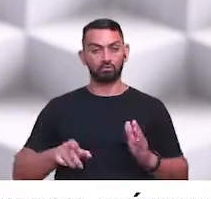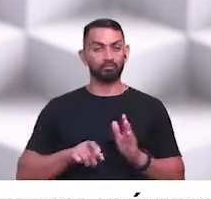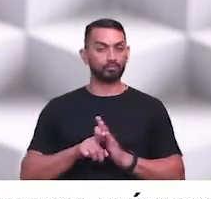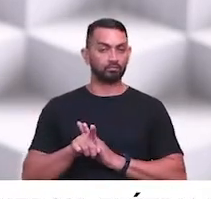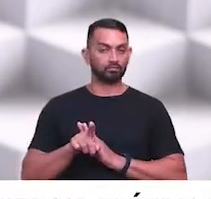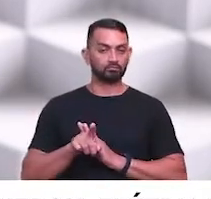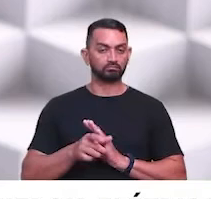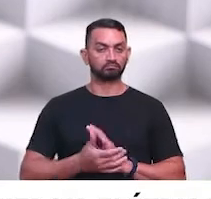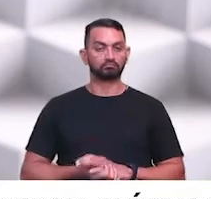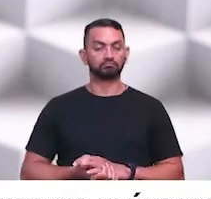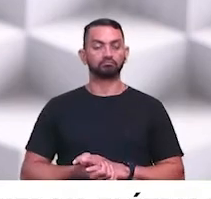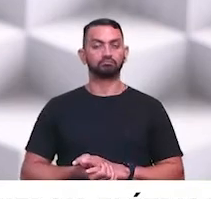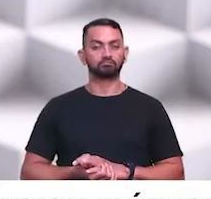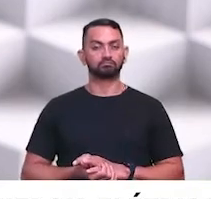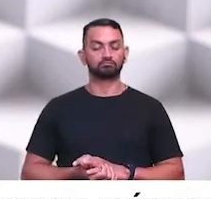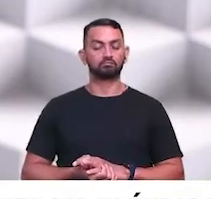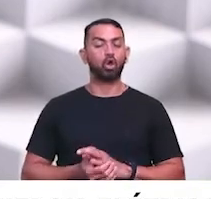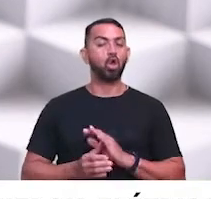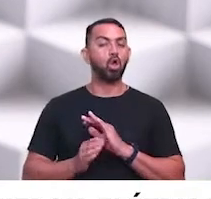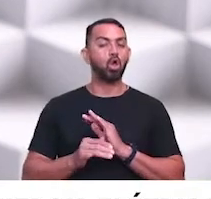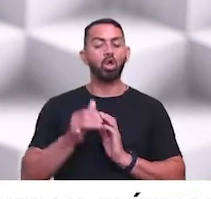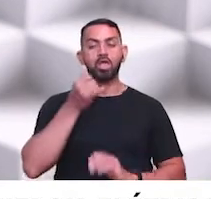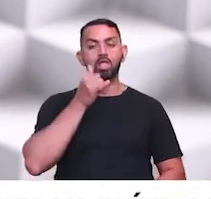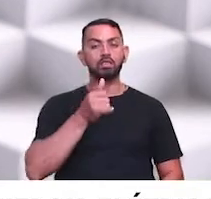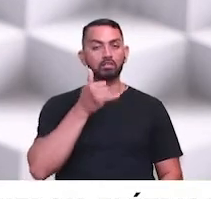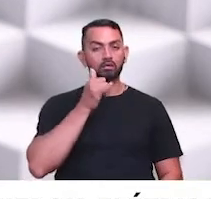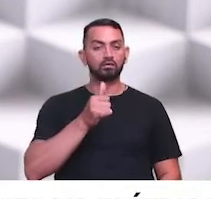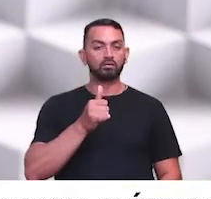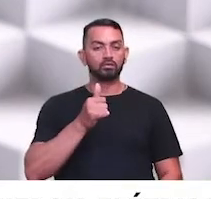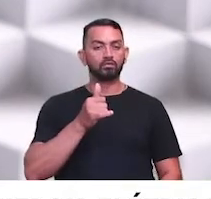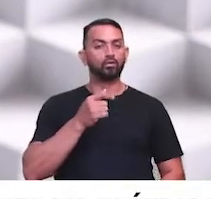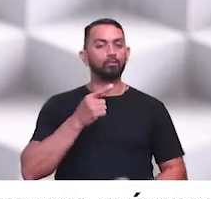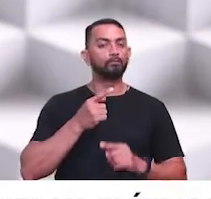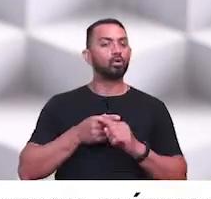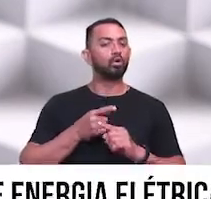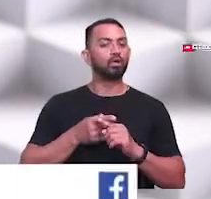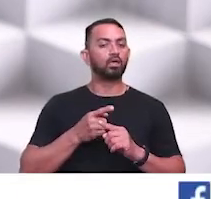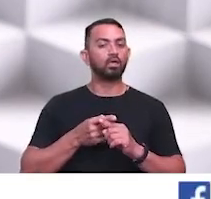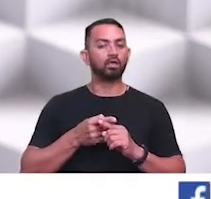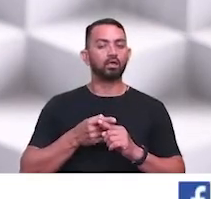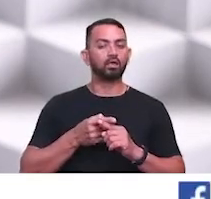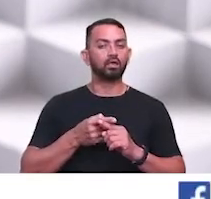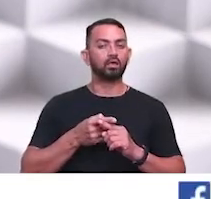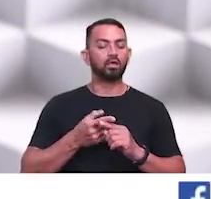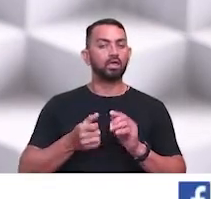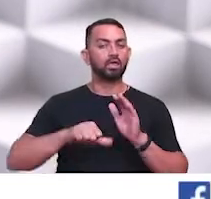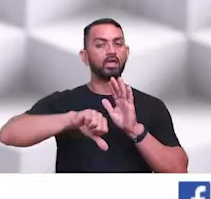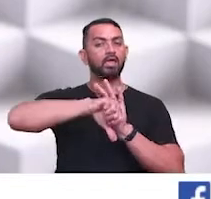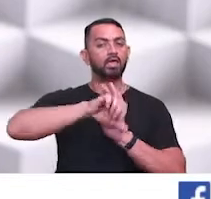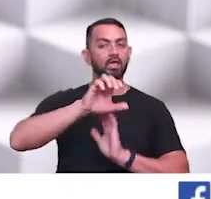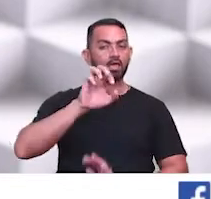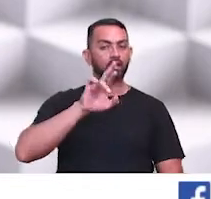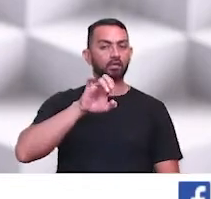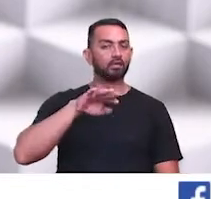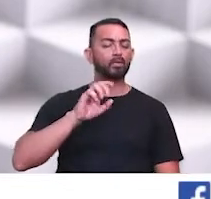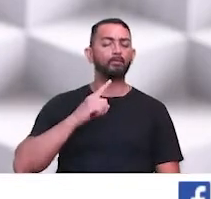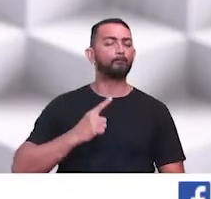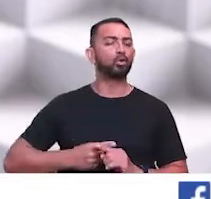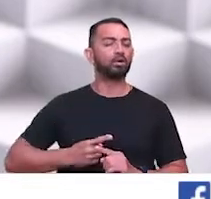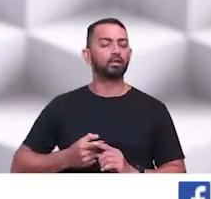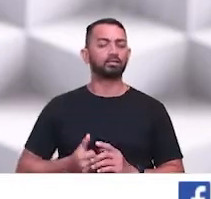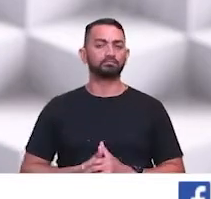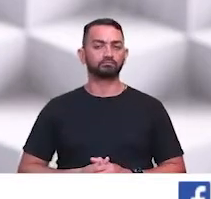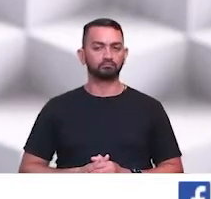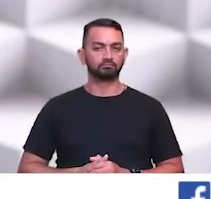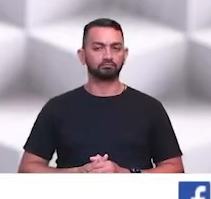das pessoas né É em relação a esse furto de energia por quê que ele é considerado um crime eu vou